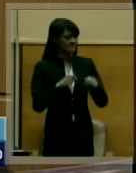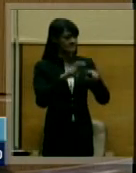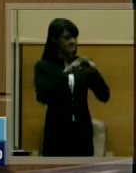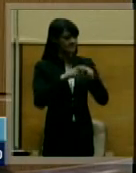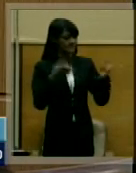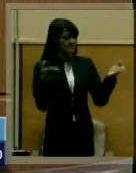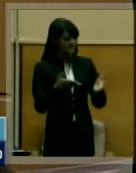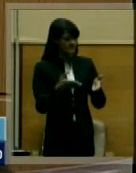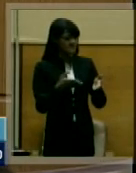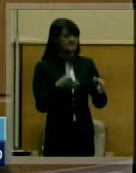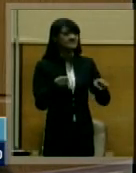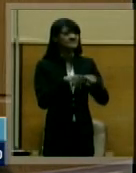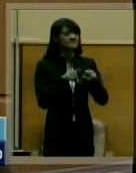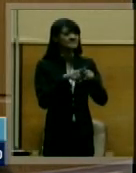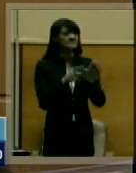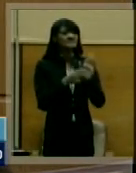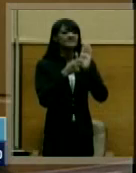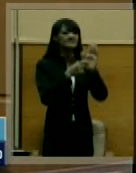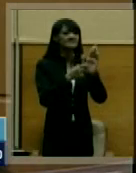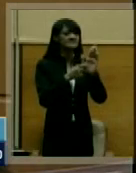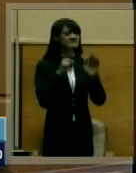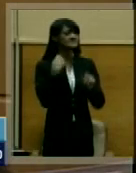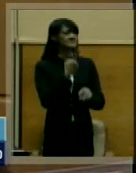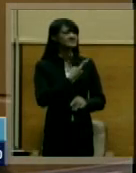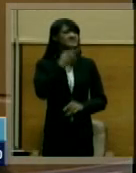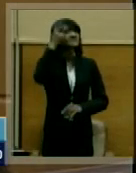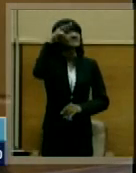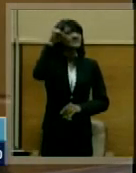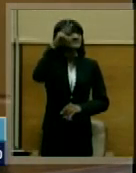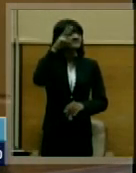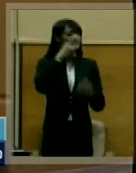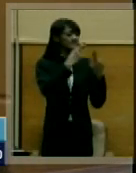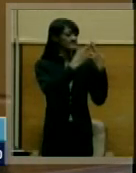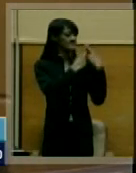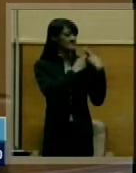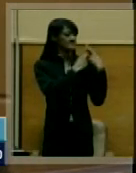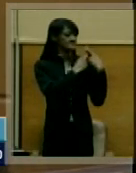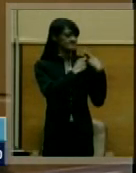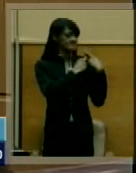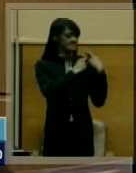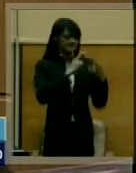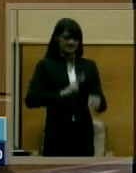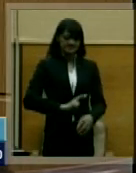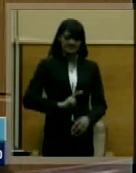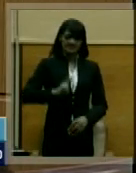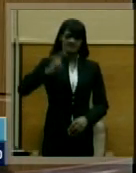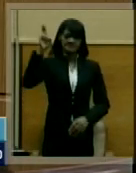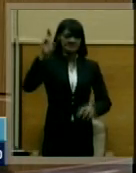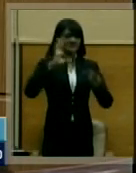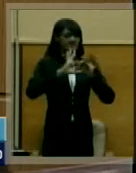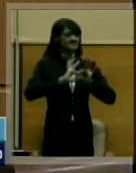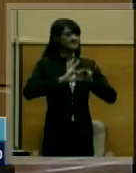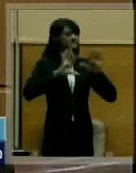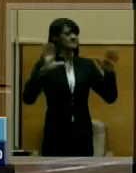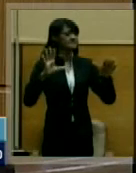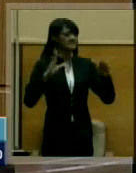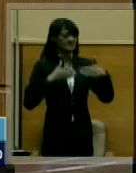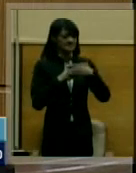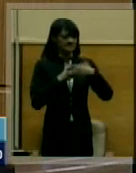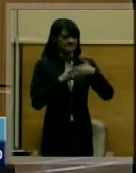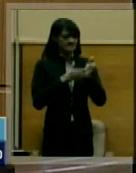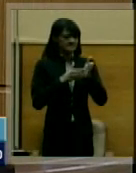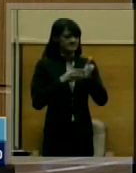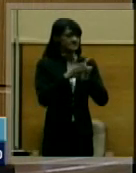servem também para nos lembrar da nossa responsabilidade cristã, democrática e social na diminuição de barreiras e